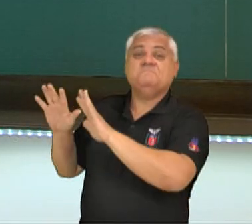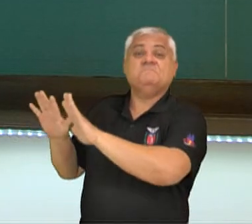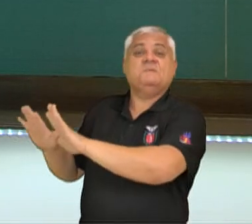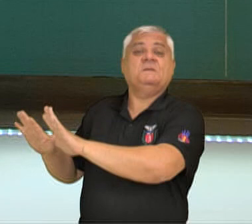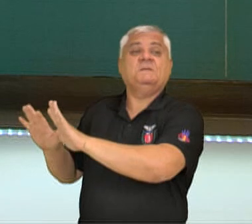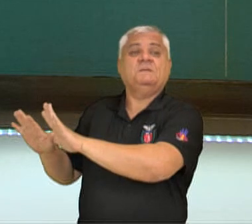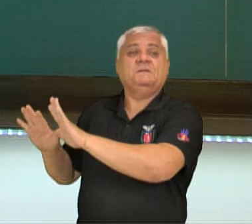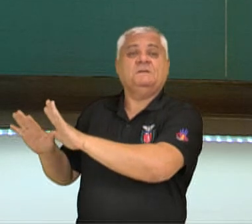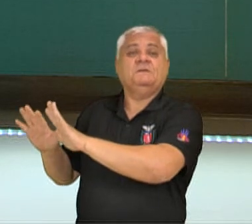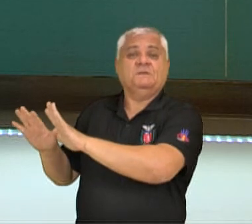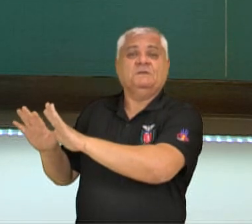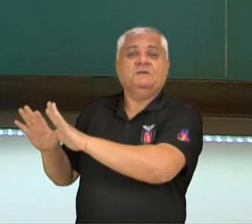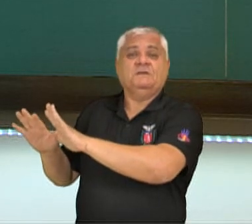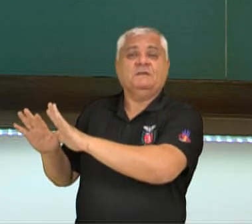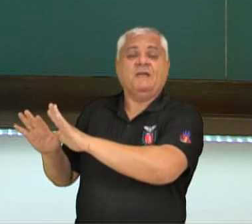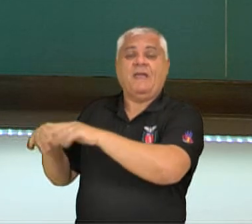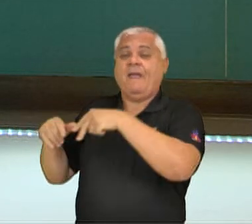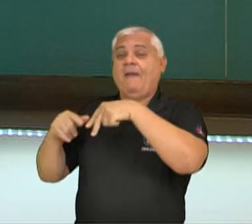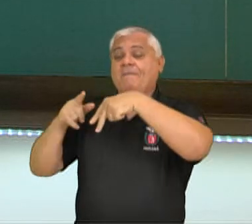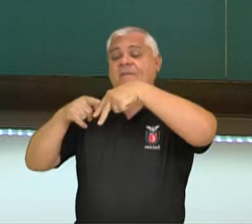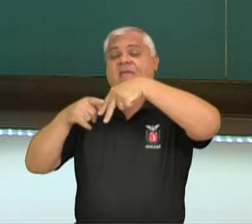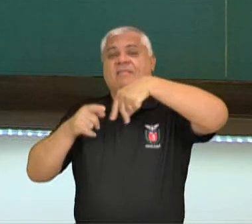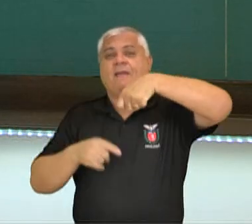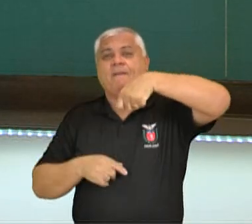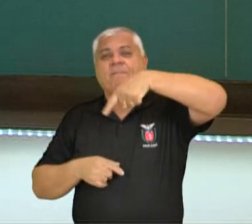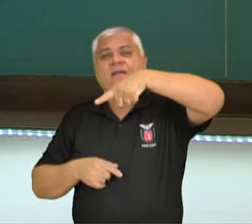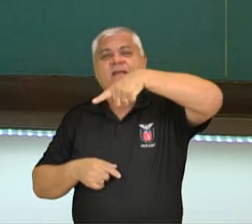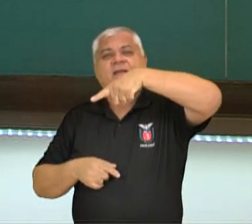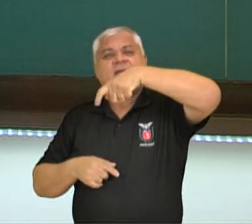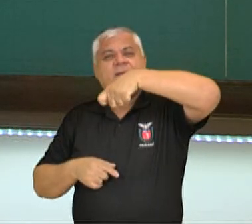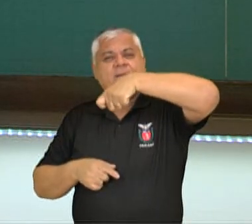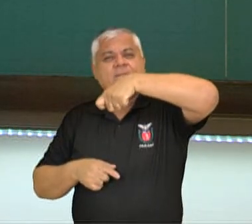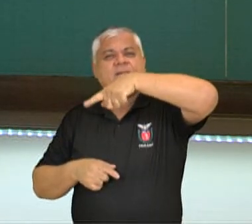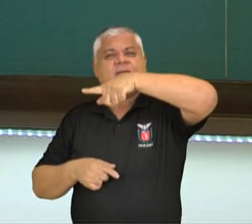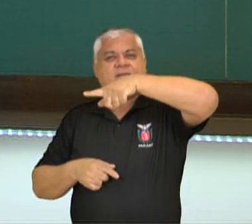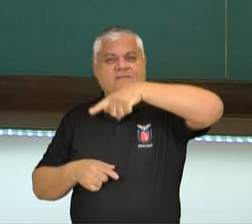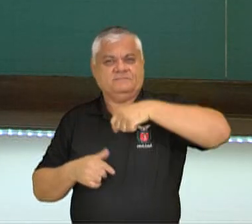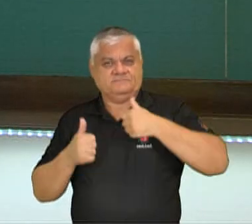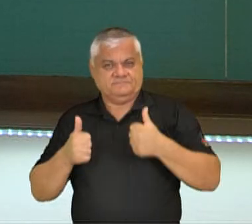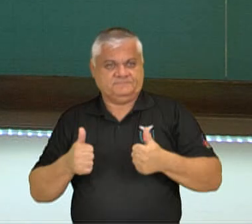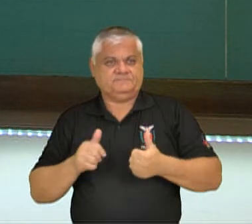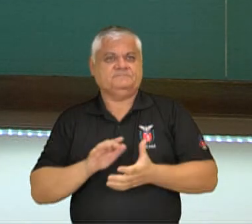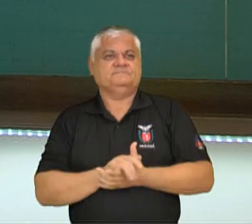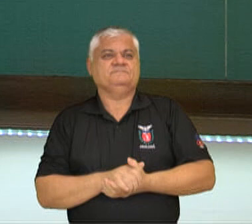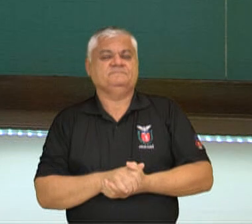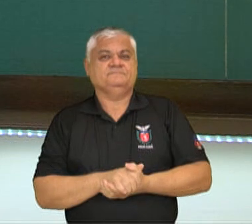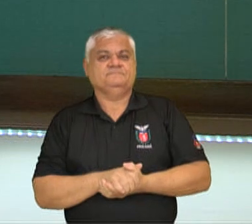apoiadas sobre uma das pernas e solta o pé num chute para trás, ok?